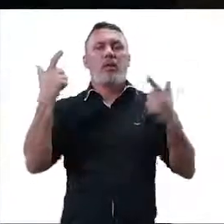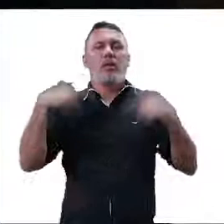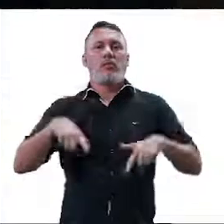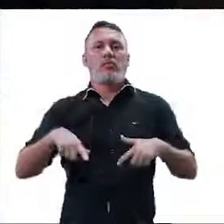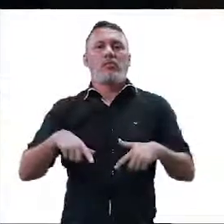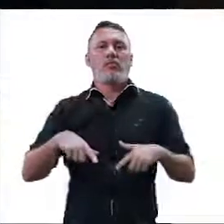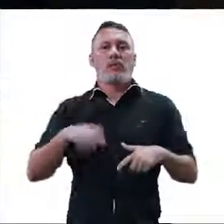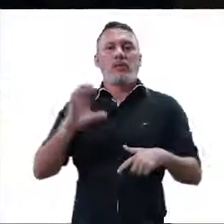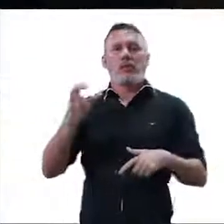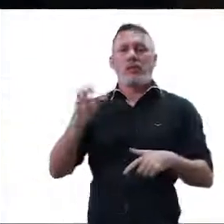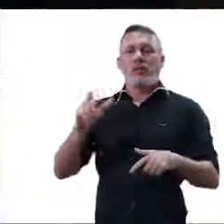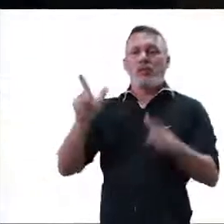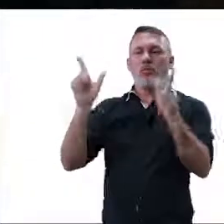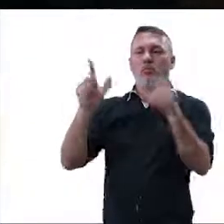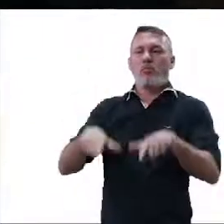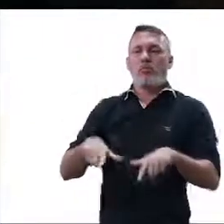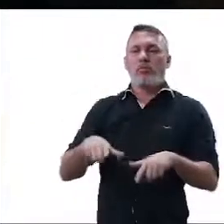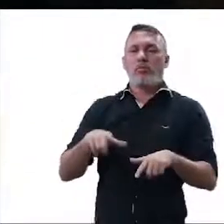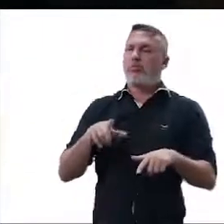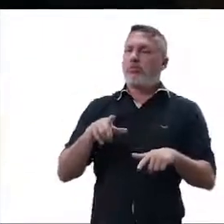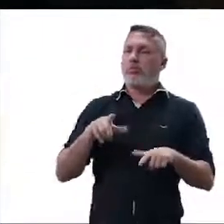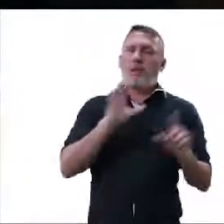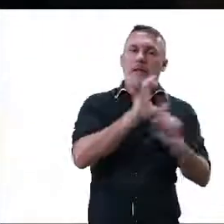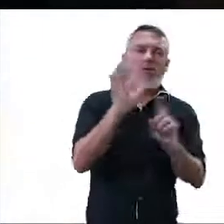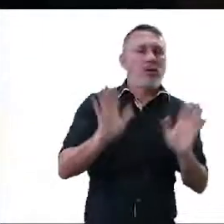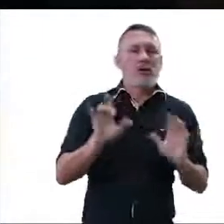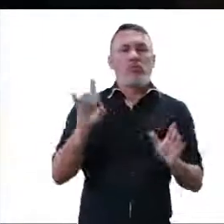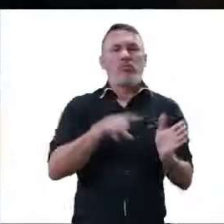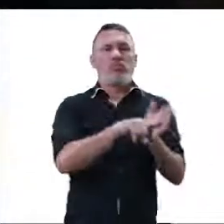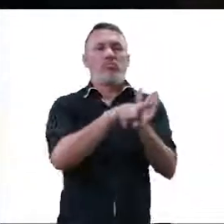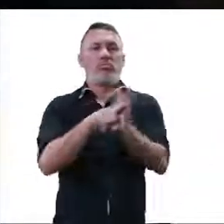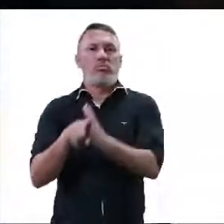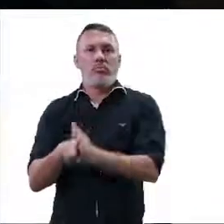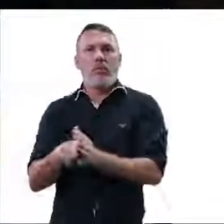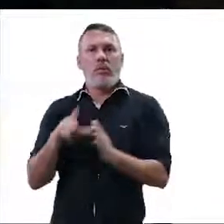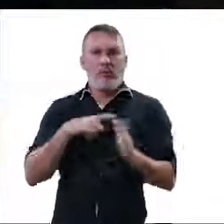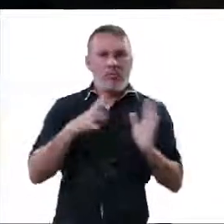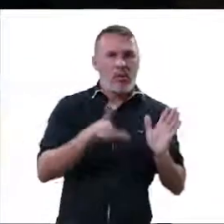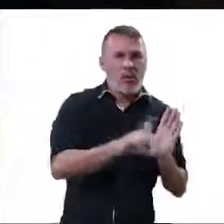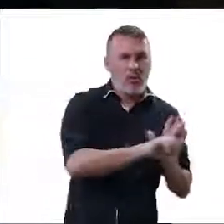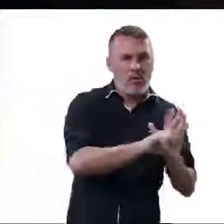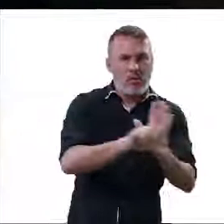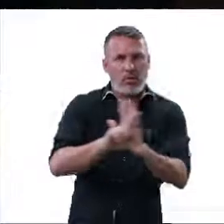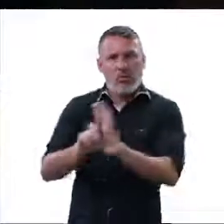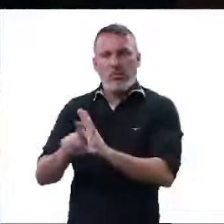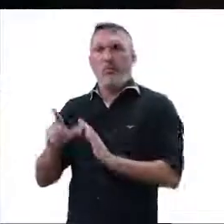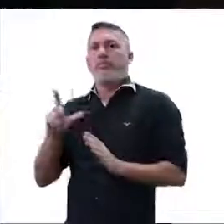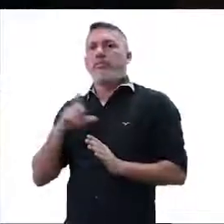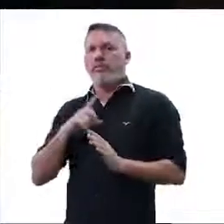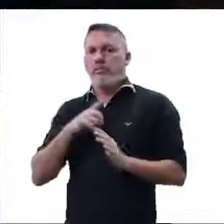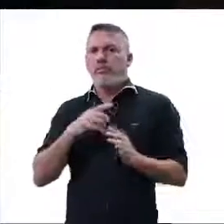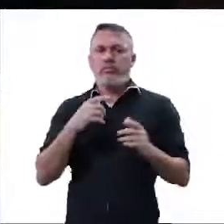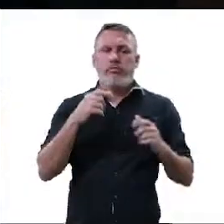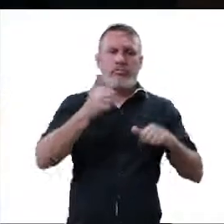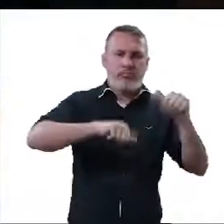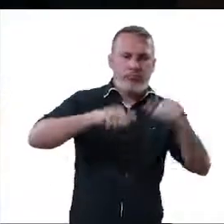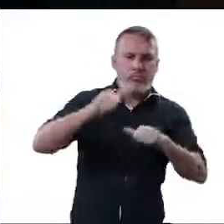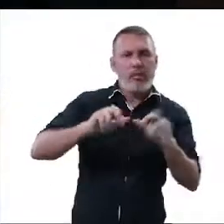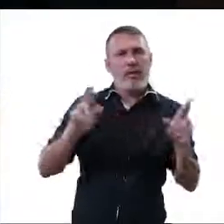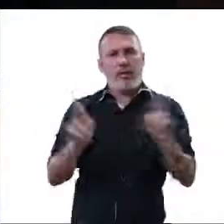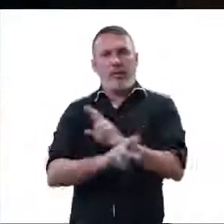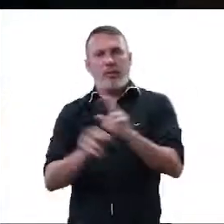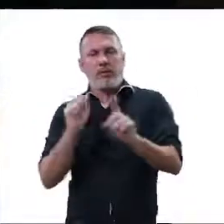seria a questão da previsibilidade e da neutralidade. Estabelecimento dessas leis que vão reger essas relações